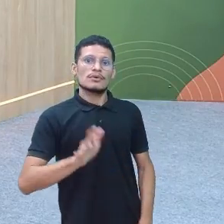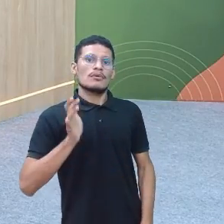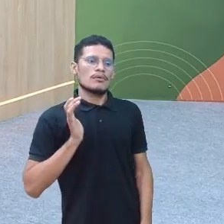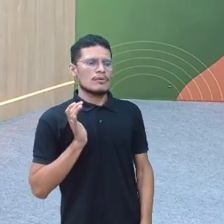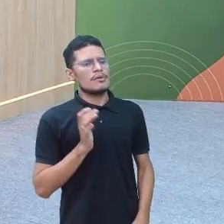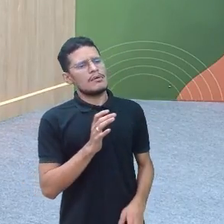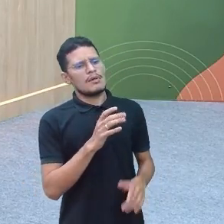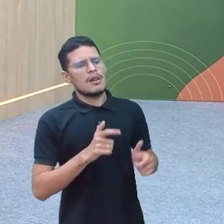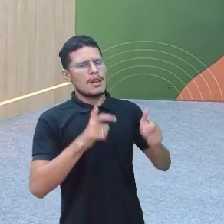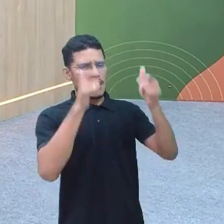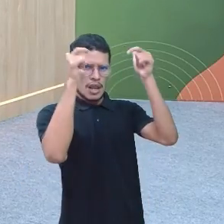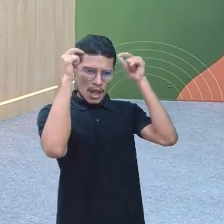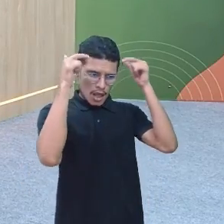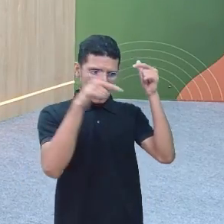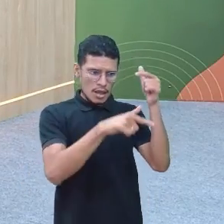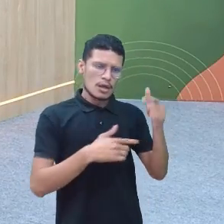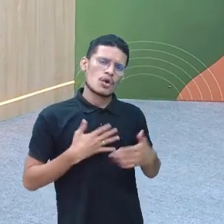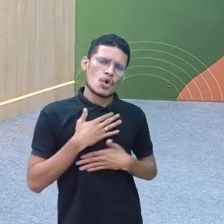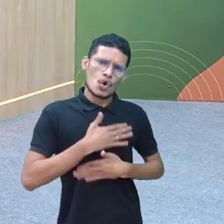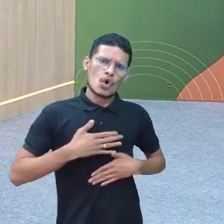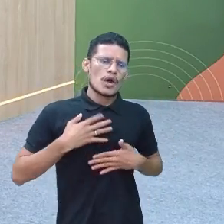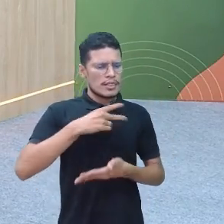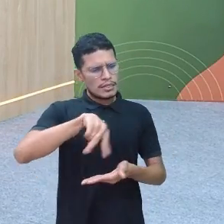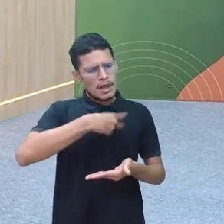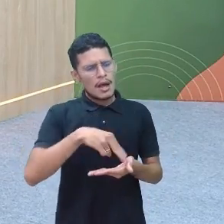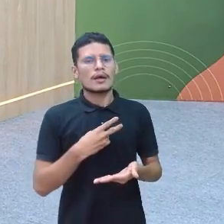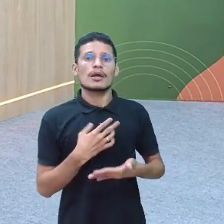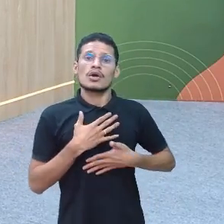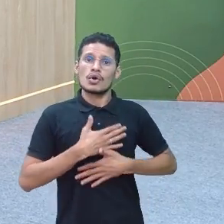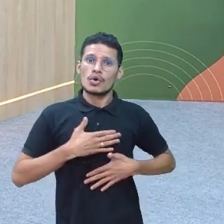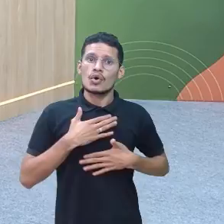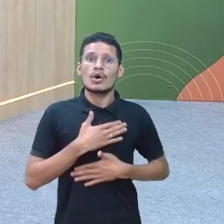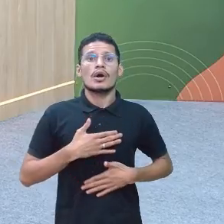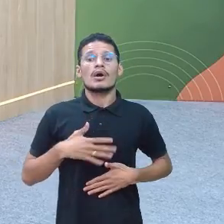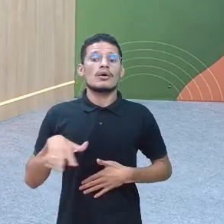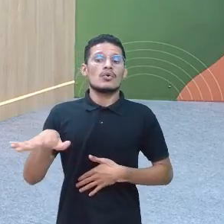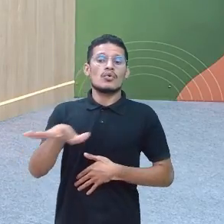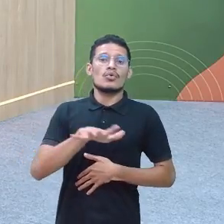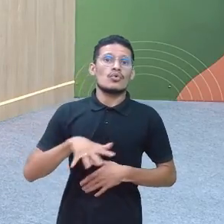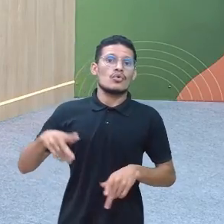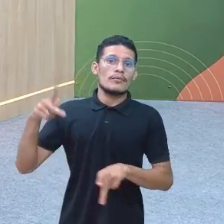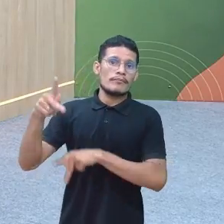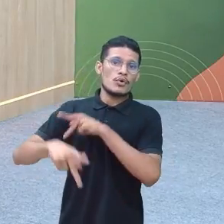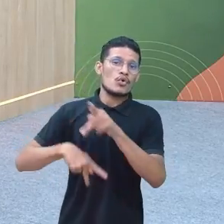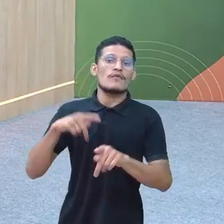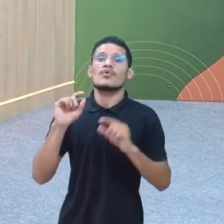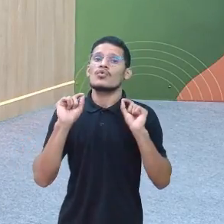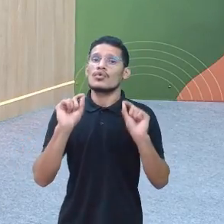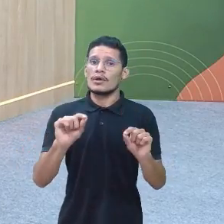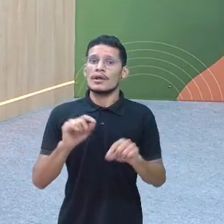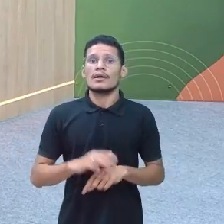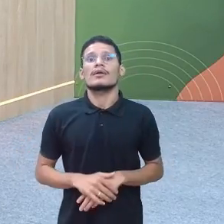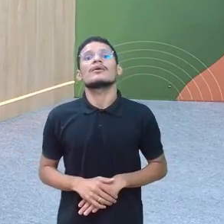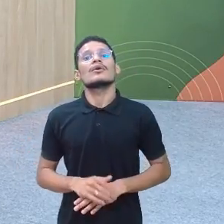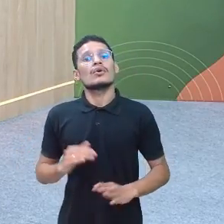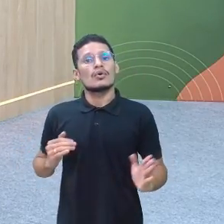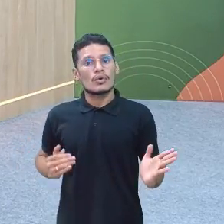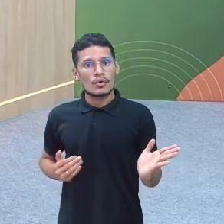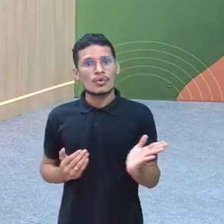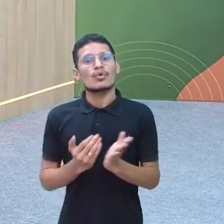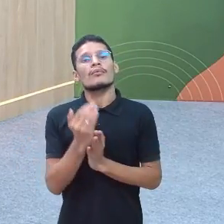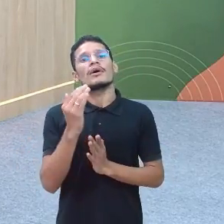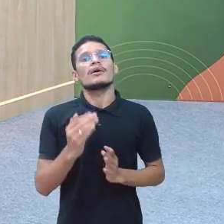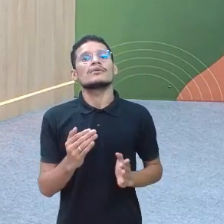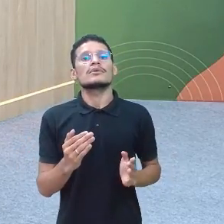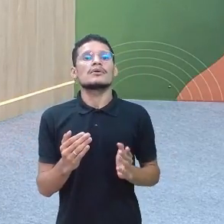a dançar, começa a curtir, e aí a população novamente vai e